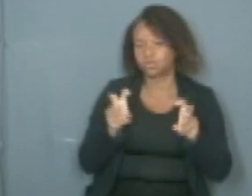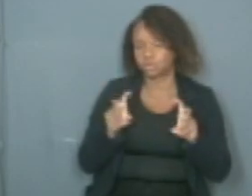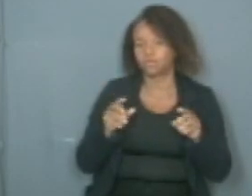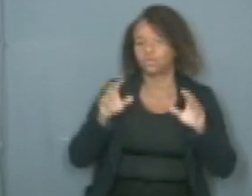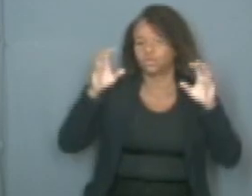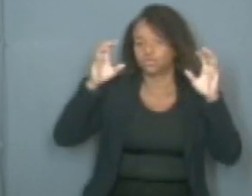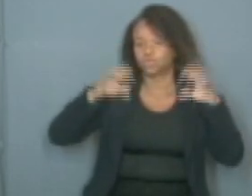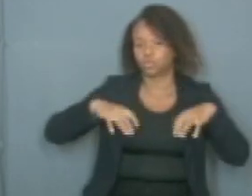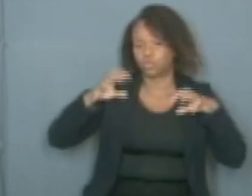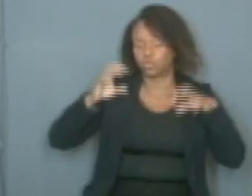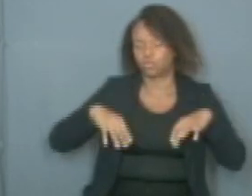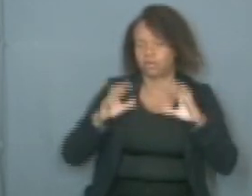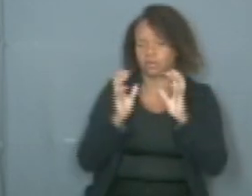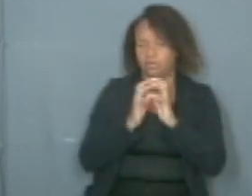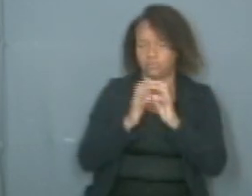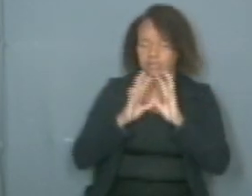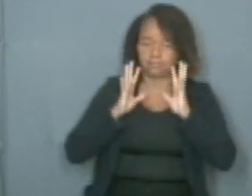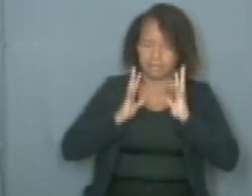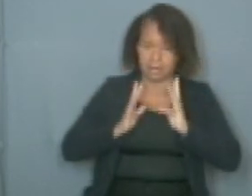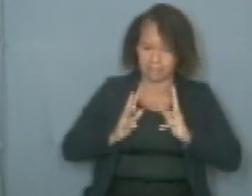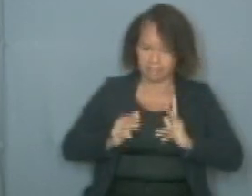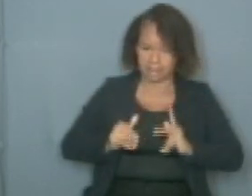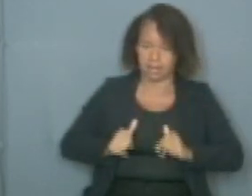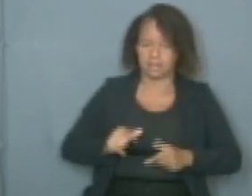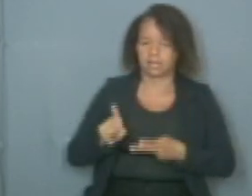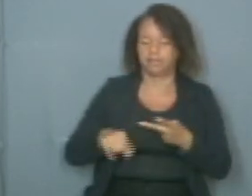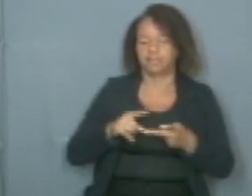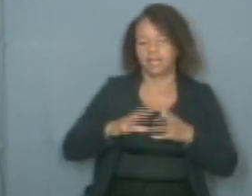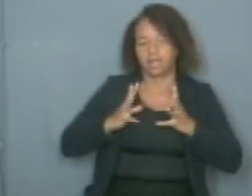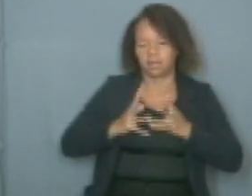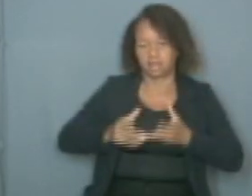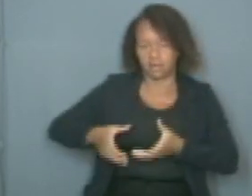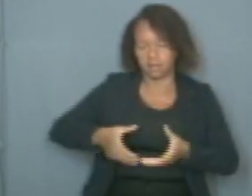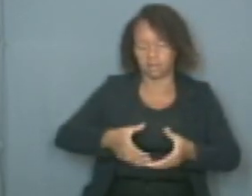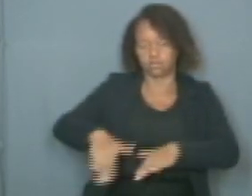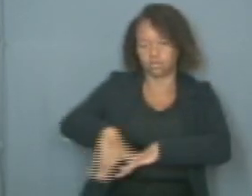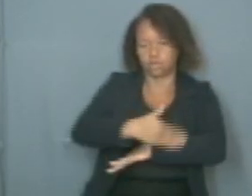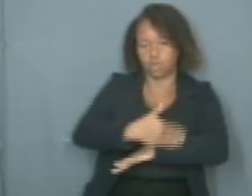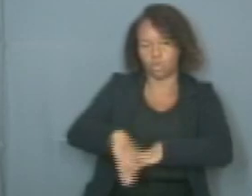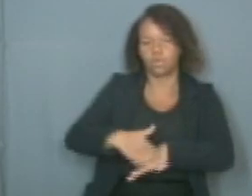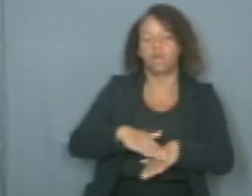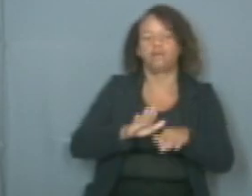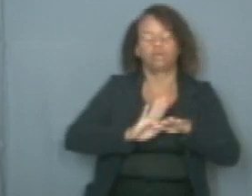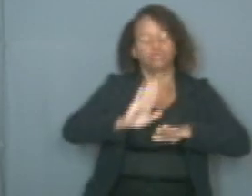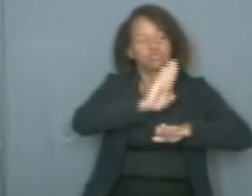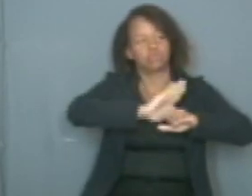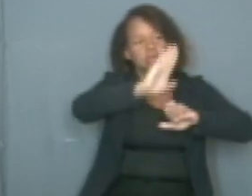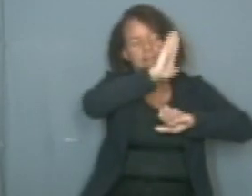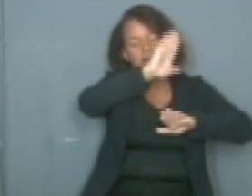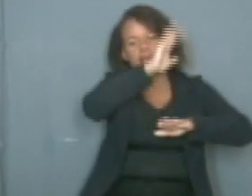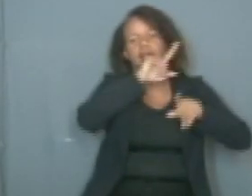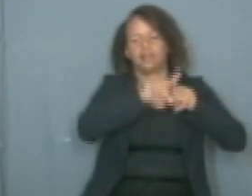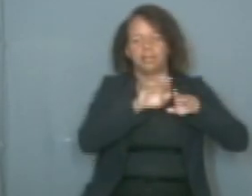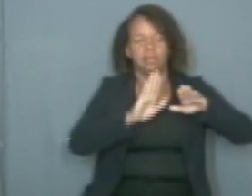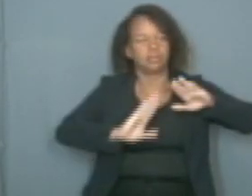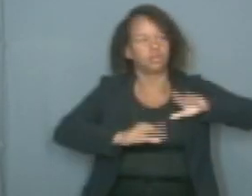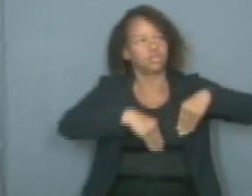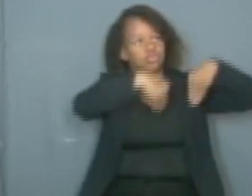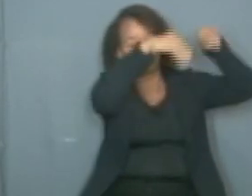40. Limpeza de galeria, drenagem de rua, construção de barreira e de encosta.